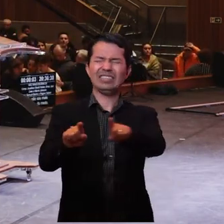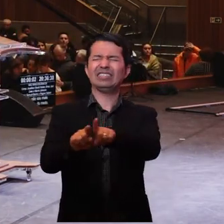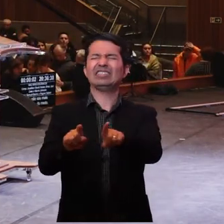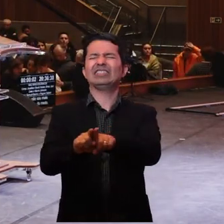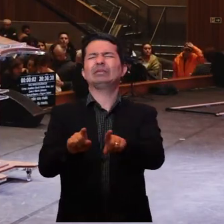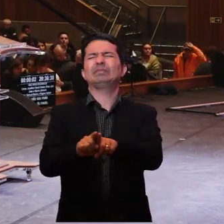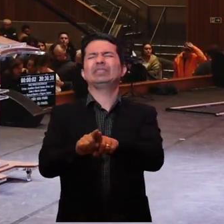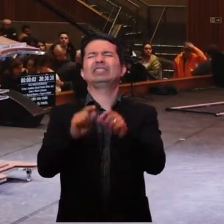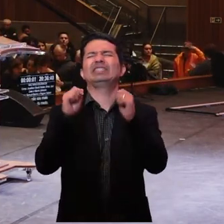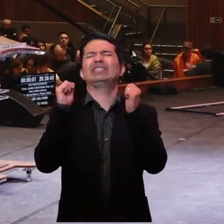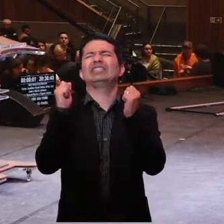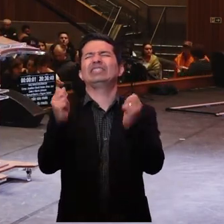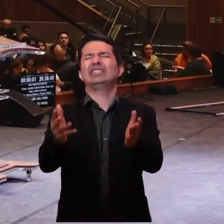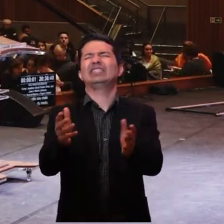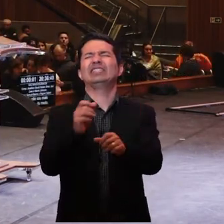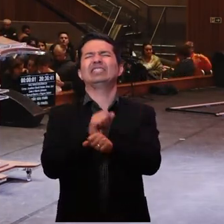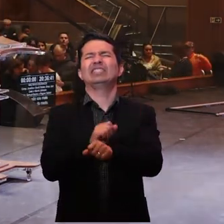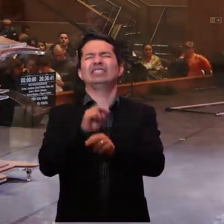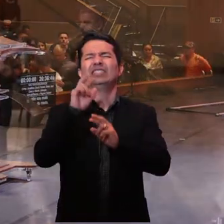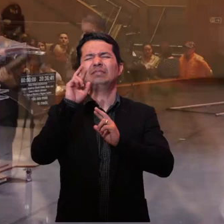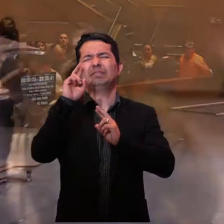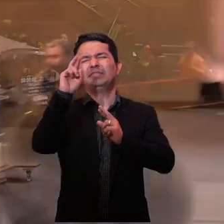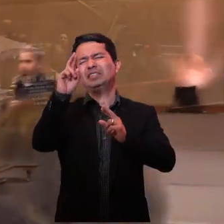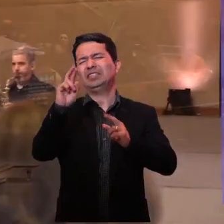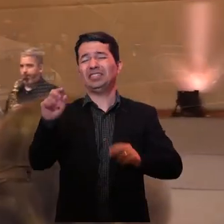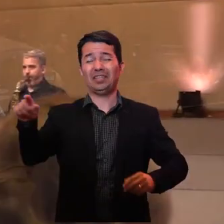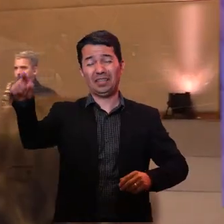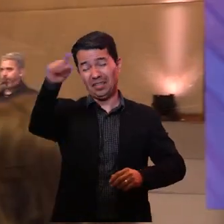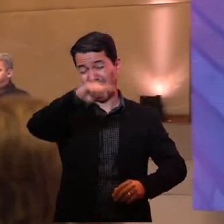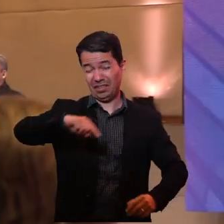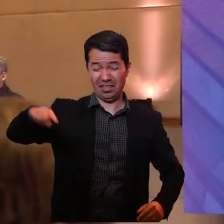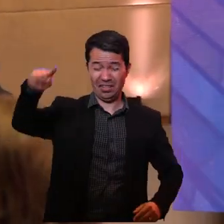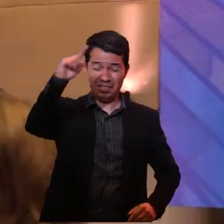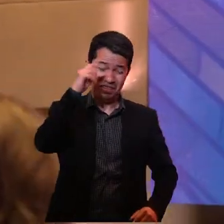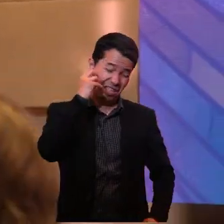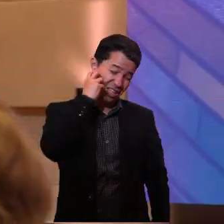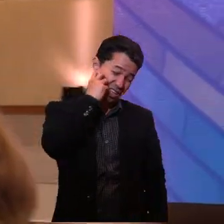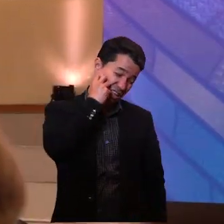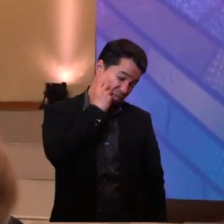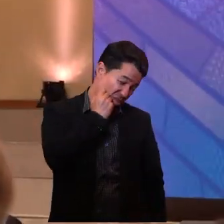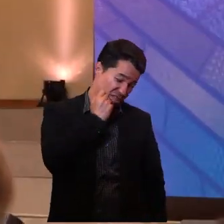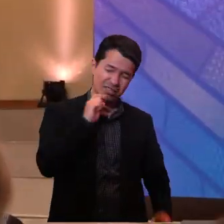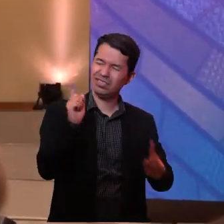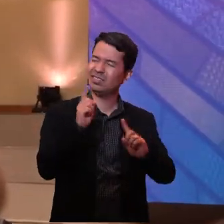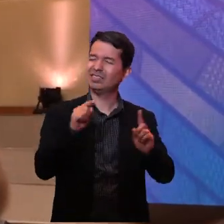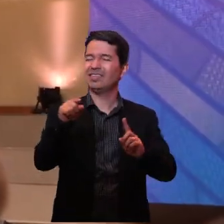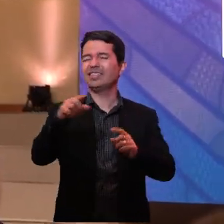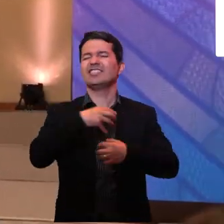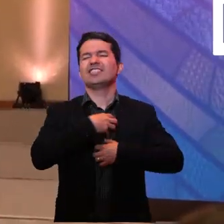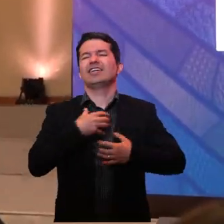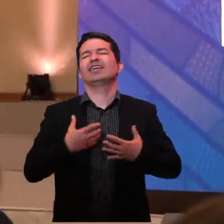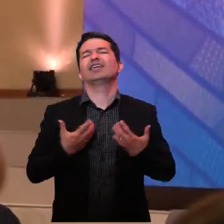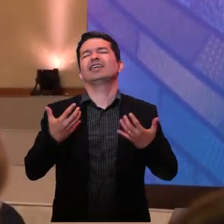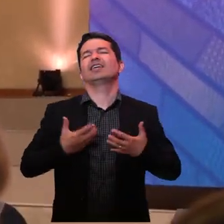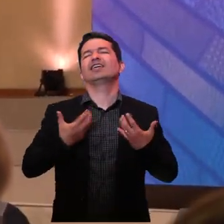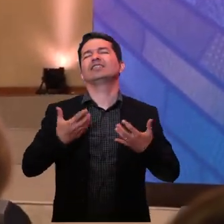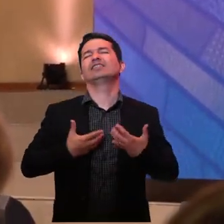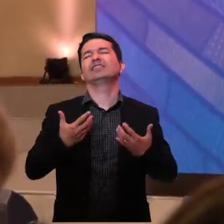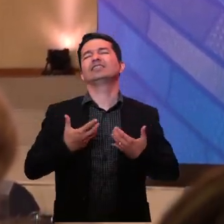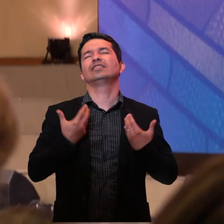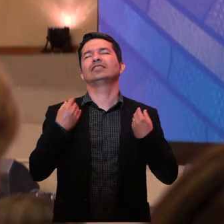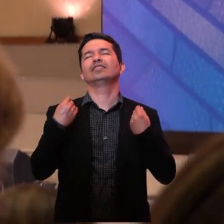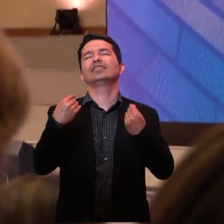a esperança, que não decepciona, que Ele gere alegria, que Ele traga novo